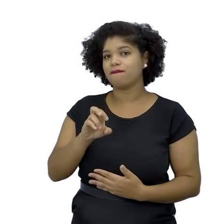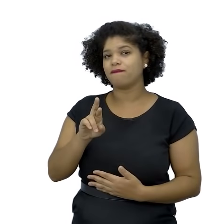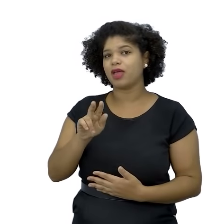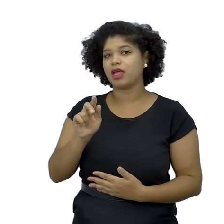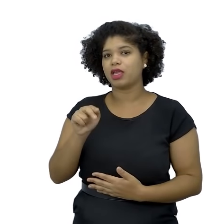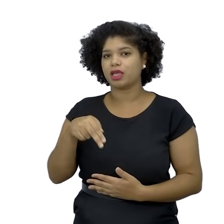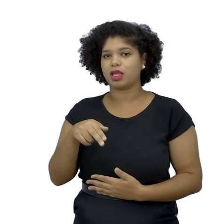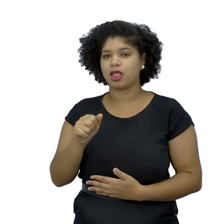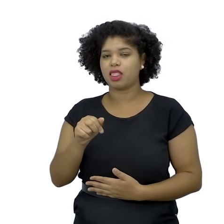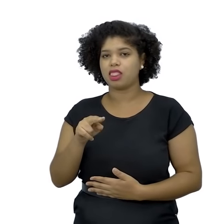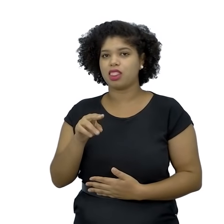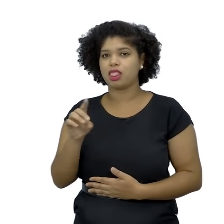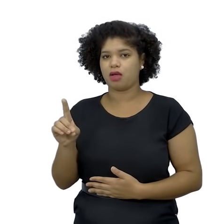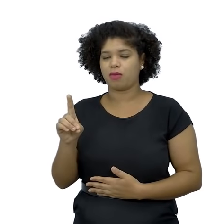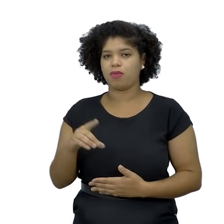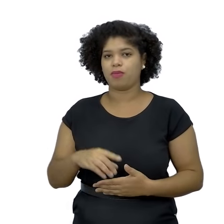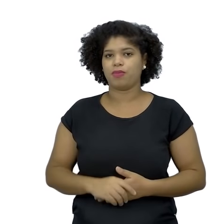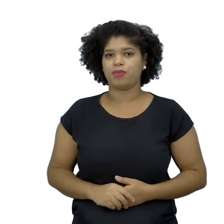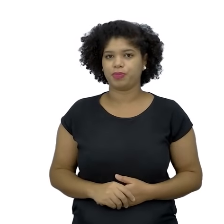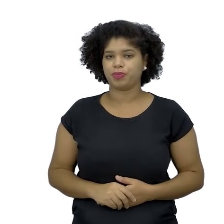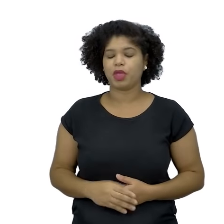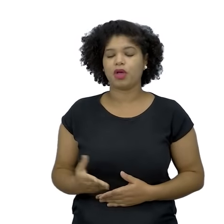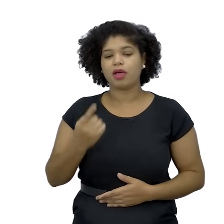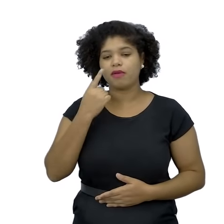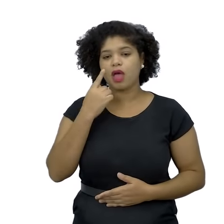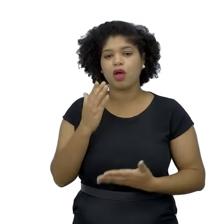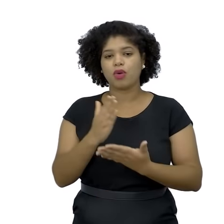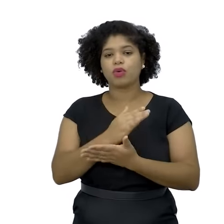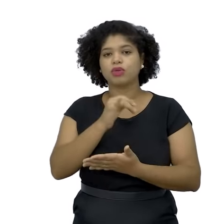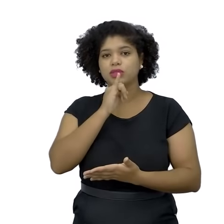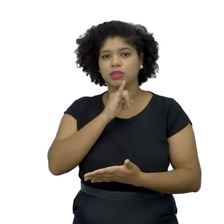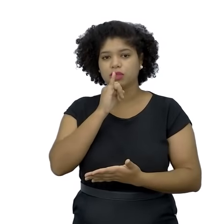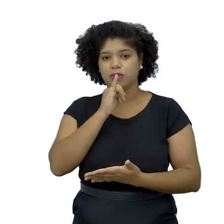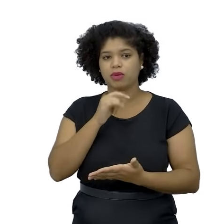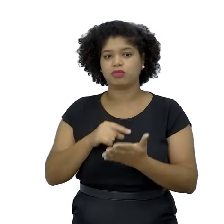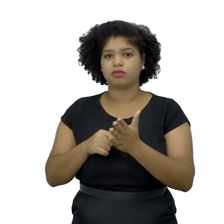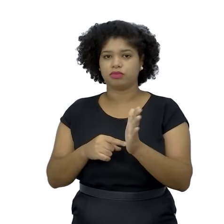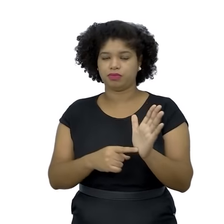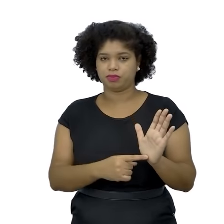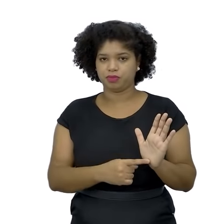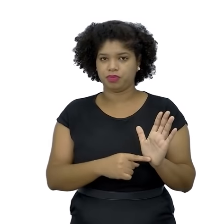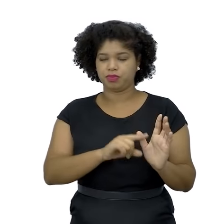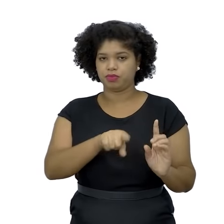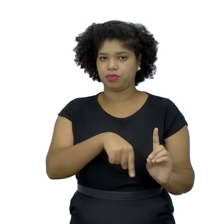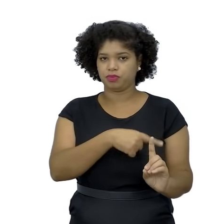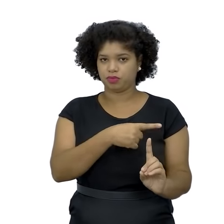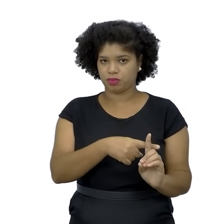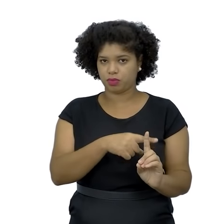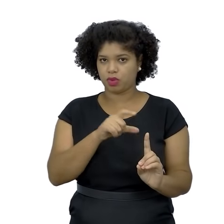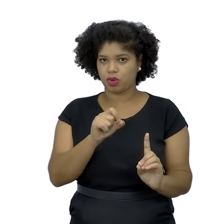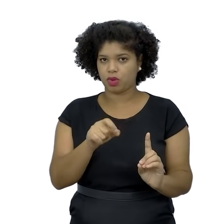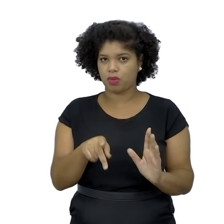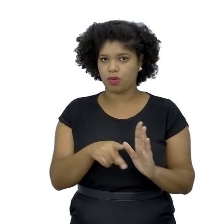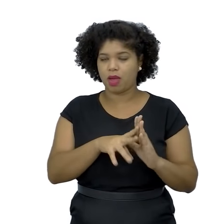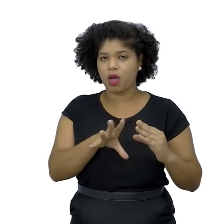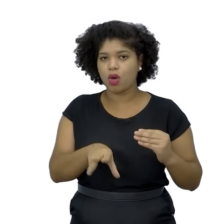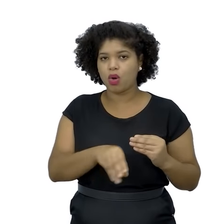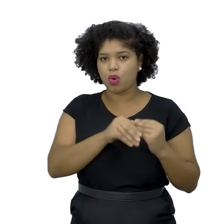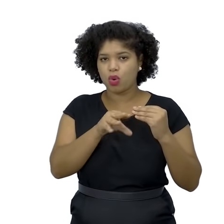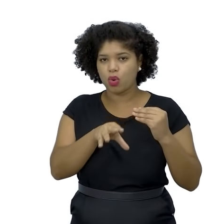Então, nós trouxemos alguns exemplos, né, no caso aqui do campo aditivo da ideia da composição.